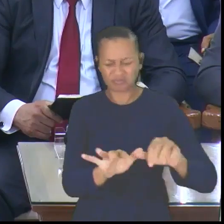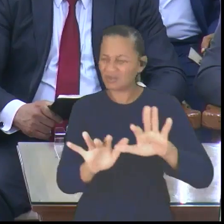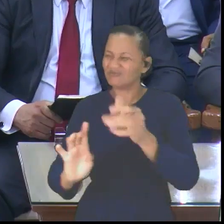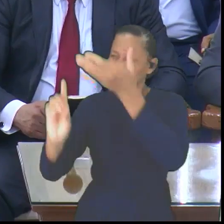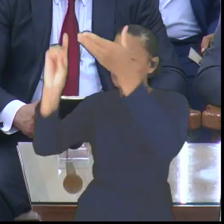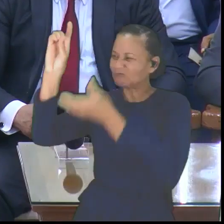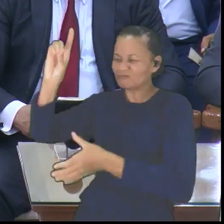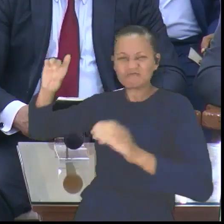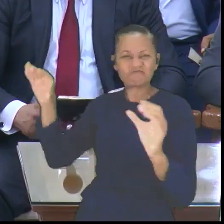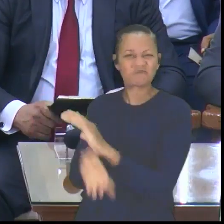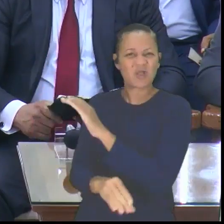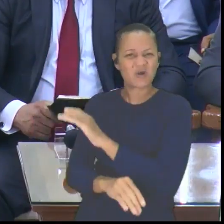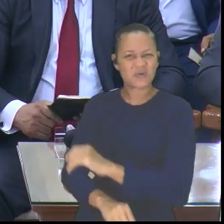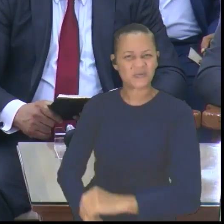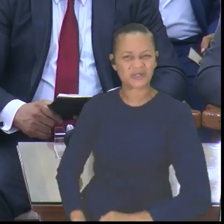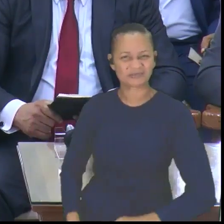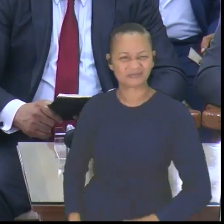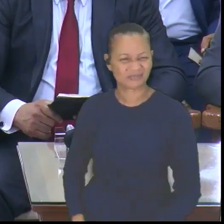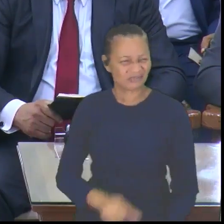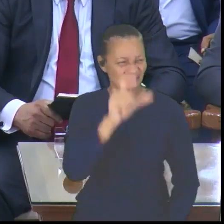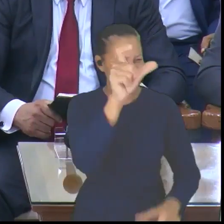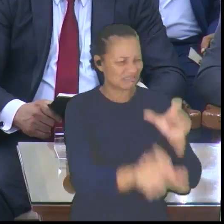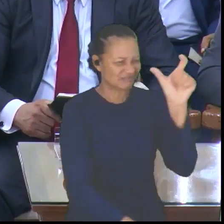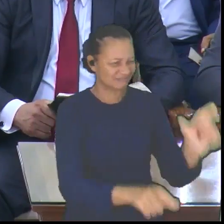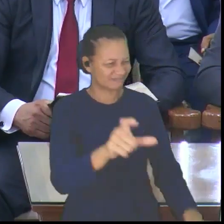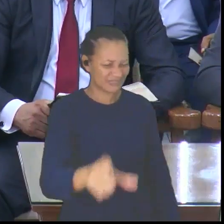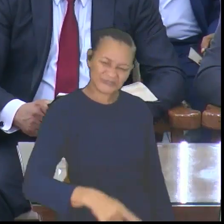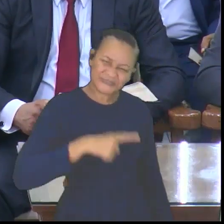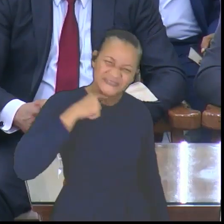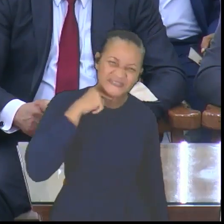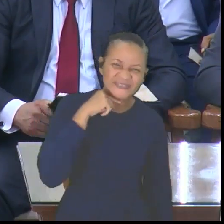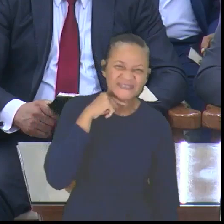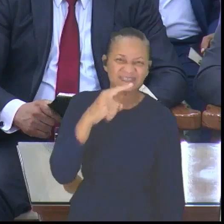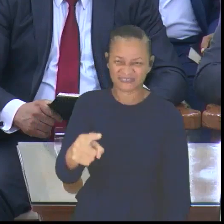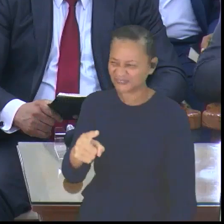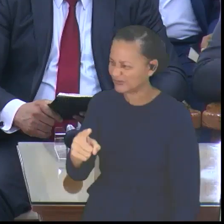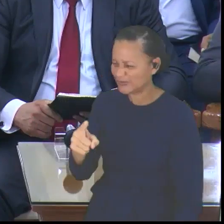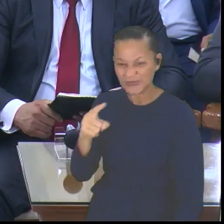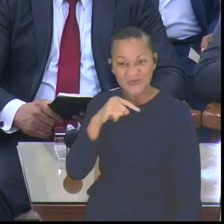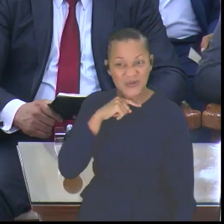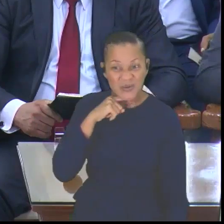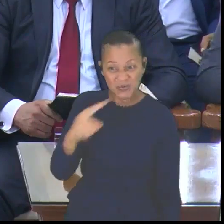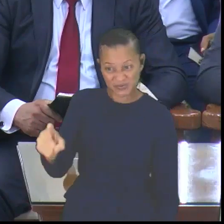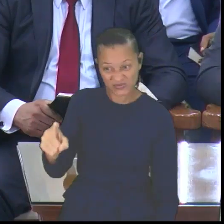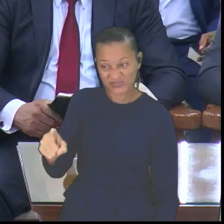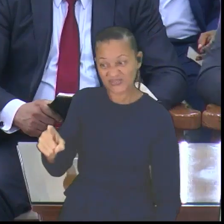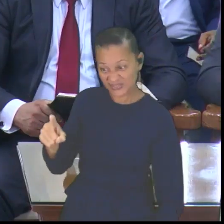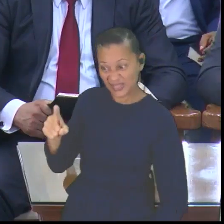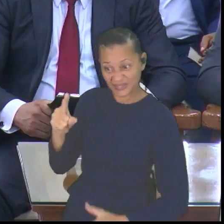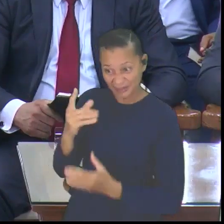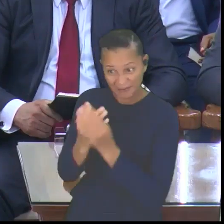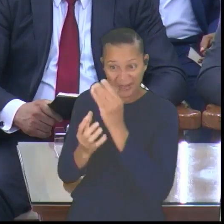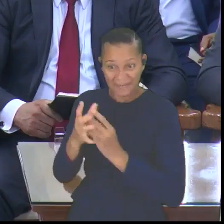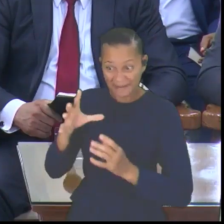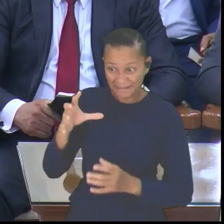sou. E ninguém há que possa fazer escapar das minhas mãos.